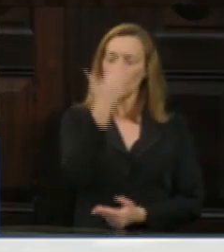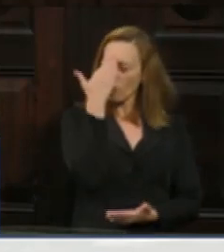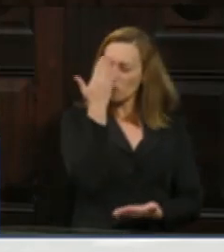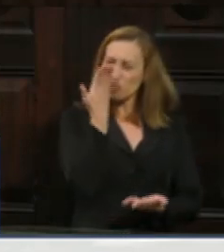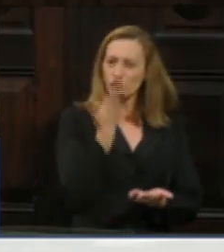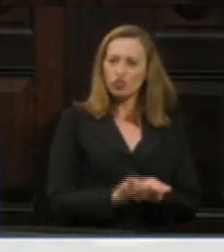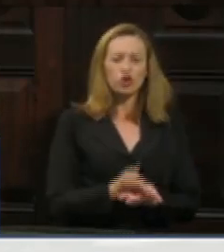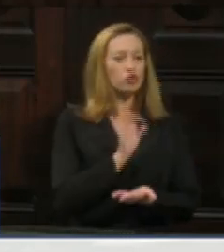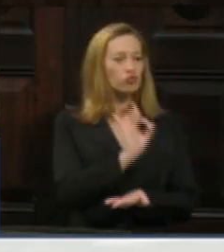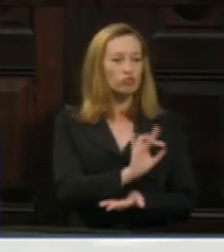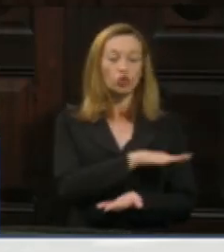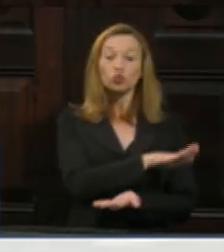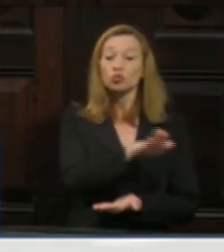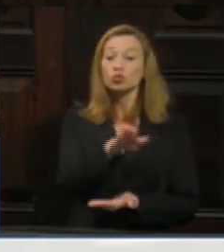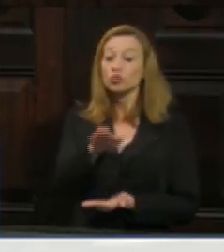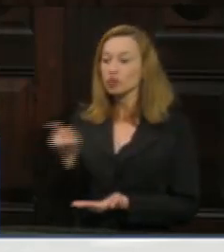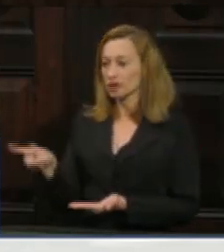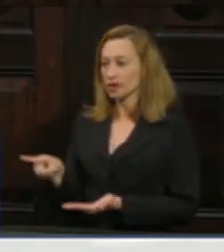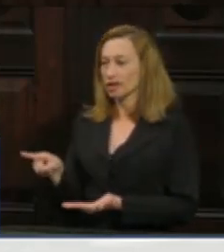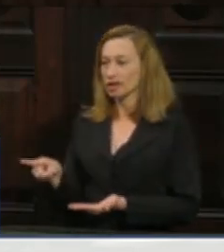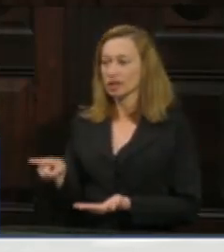Até porque imagino